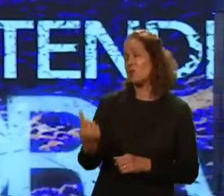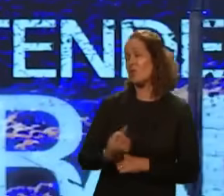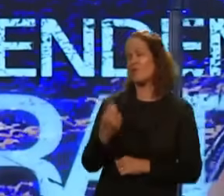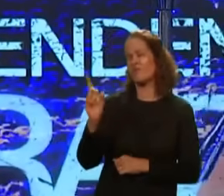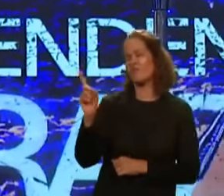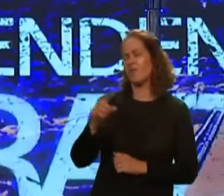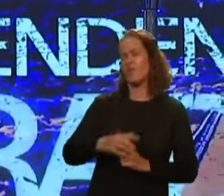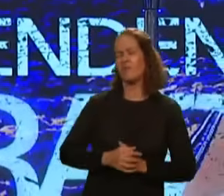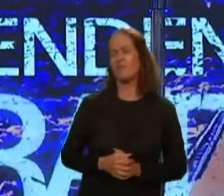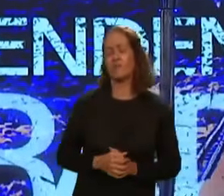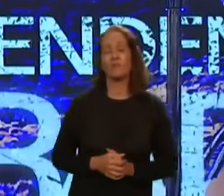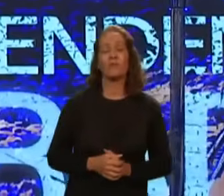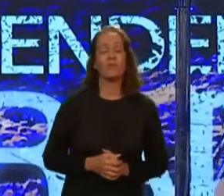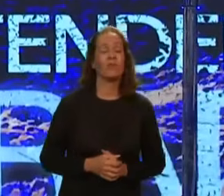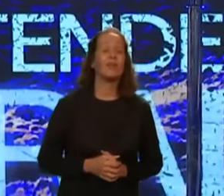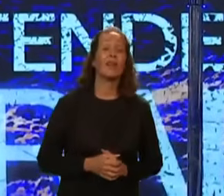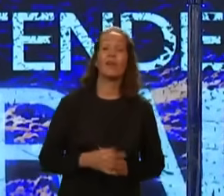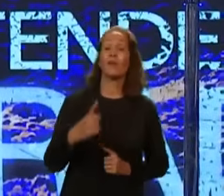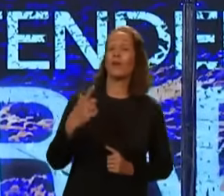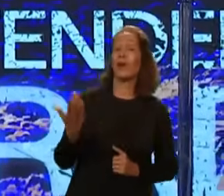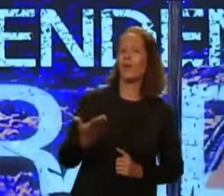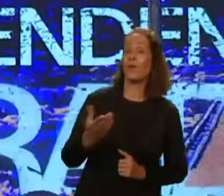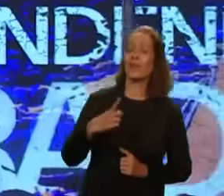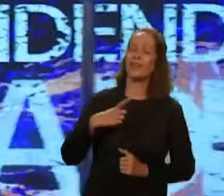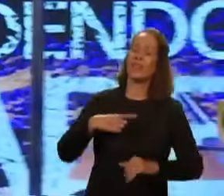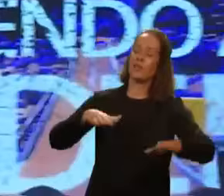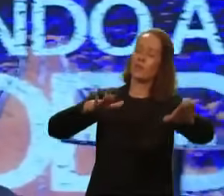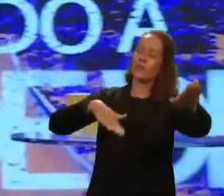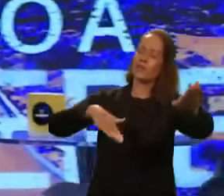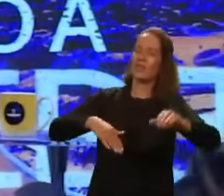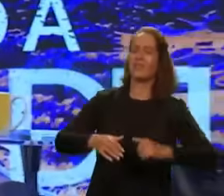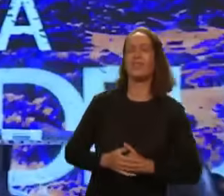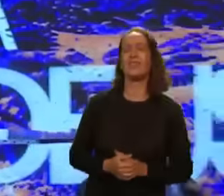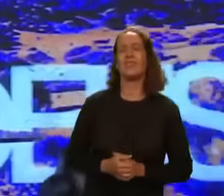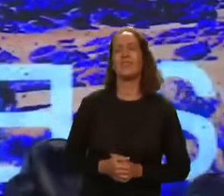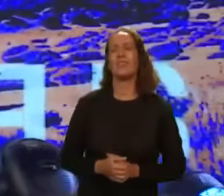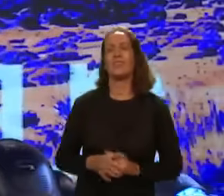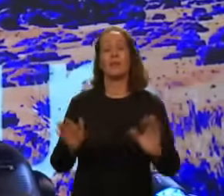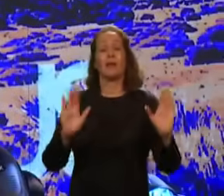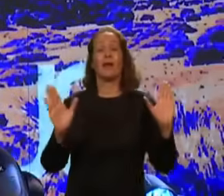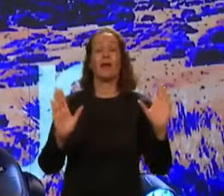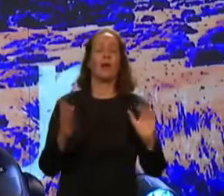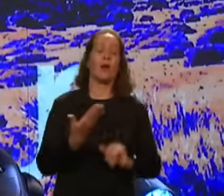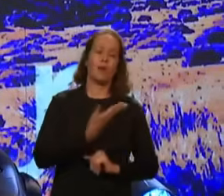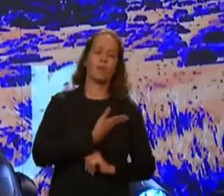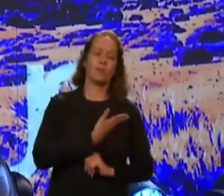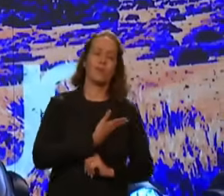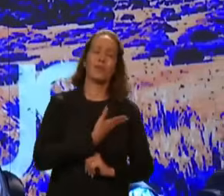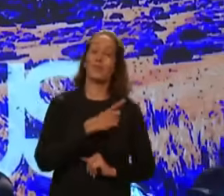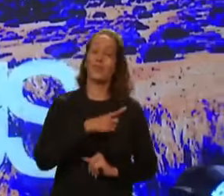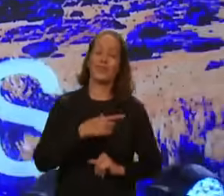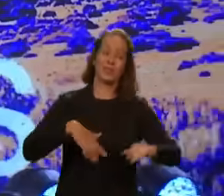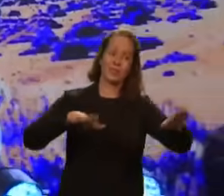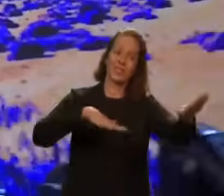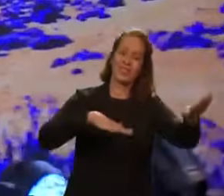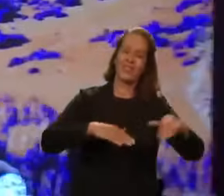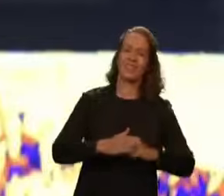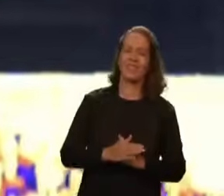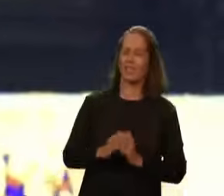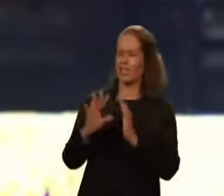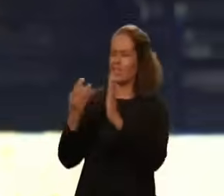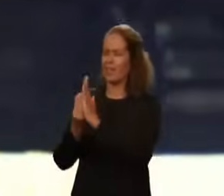vamos, não, a gente temos piscina. Não, eu fiquei amigo de alguém que tem piscina.